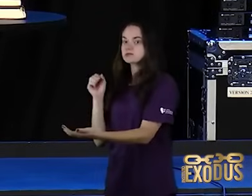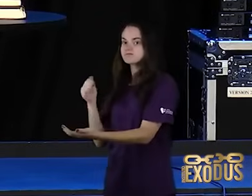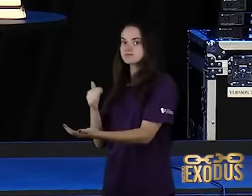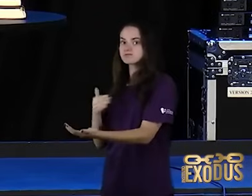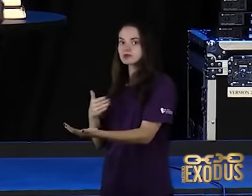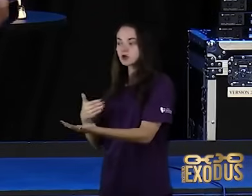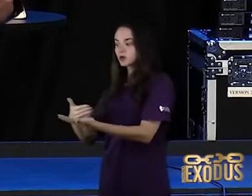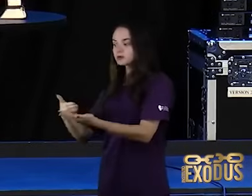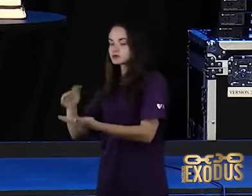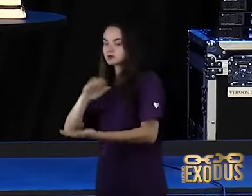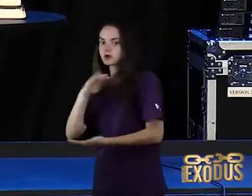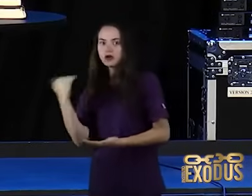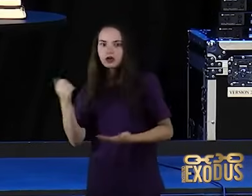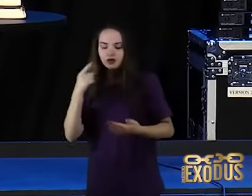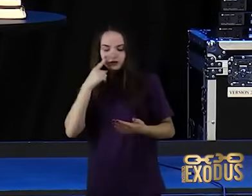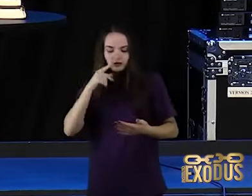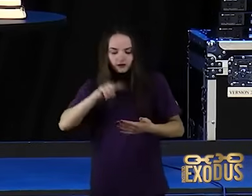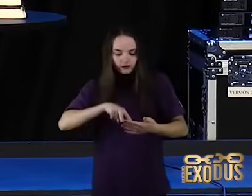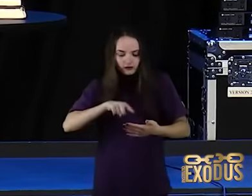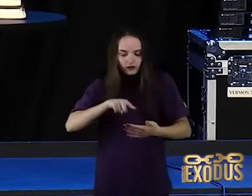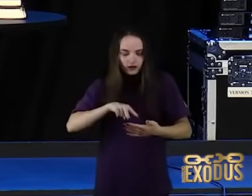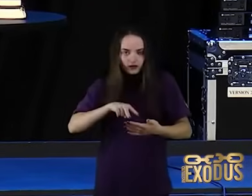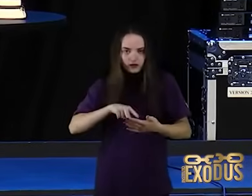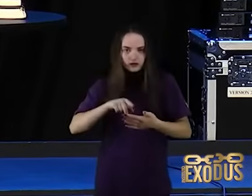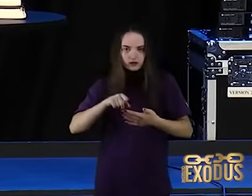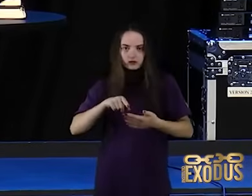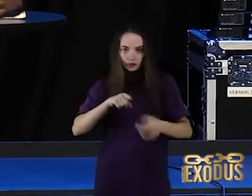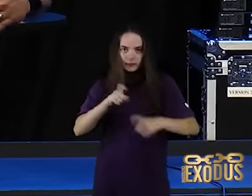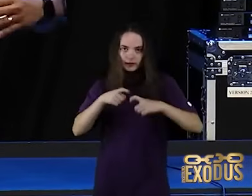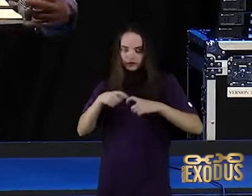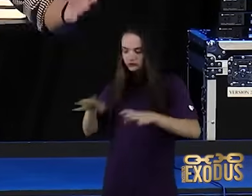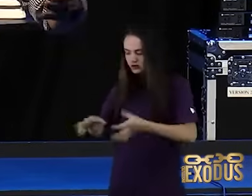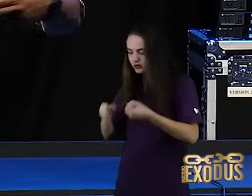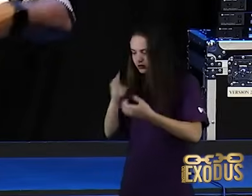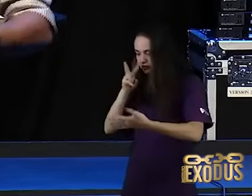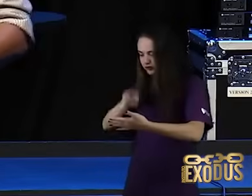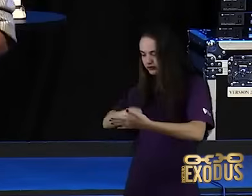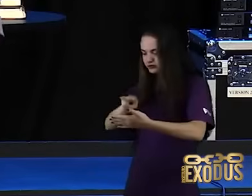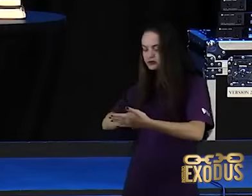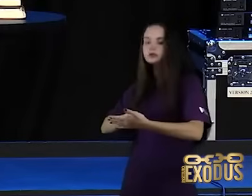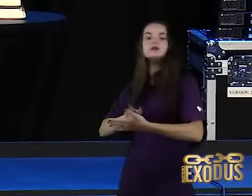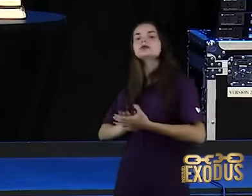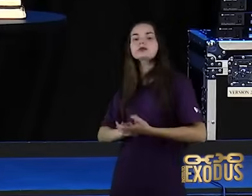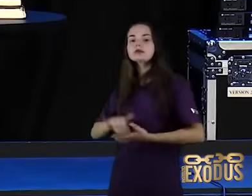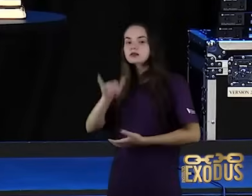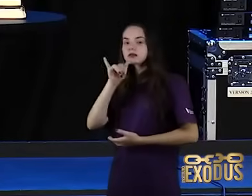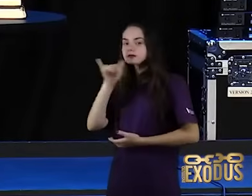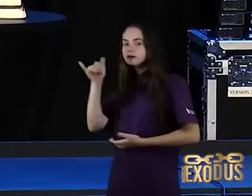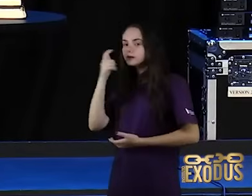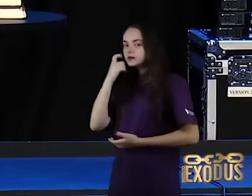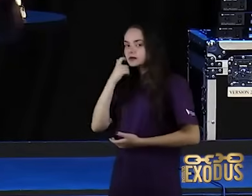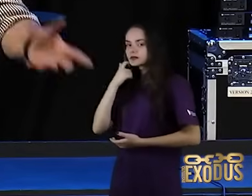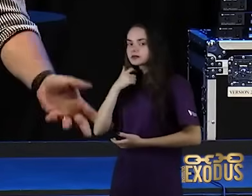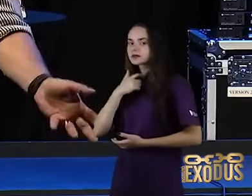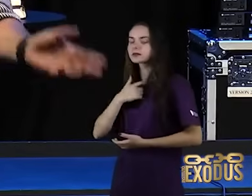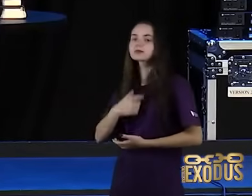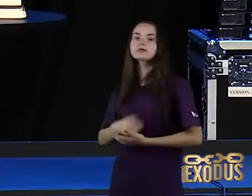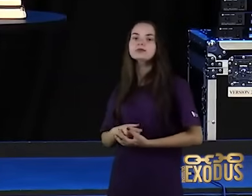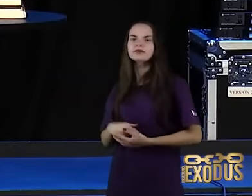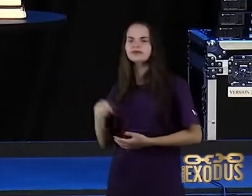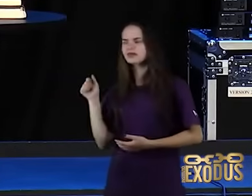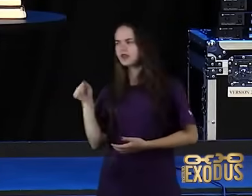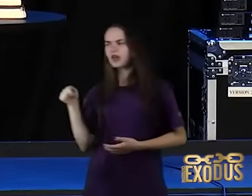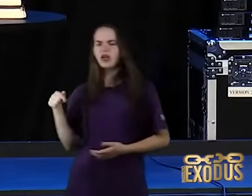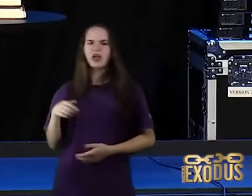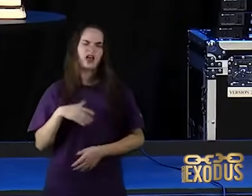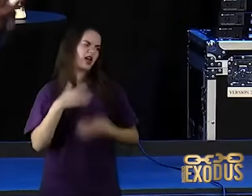o médico pegou o exame eu que vi eu que vi pegou o exame olhou ele falando não porque eu não acredito em médico porque o médico